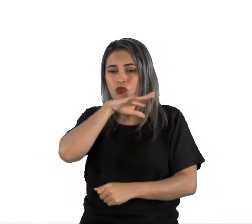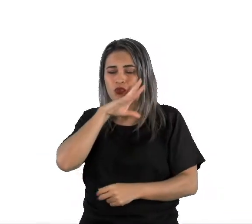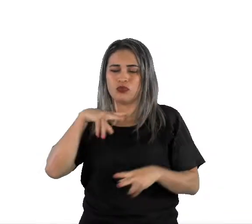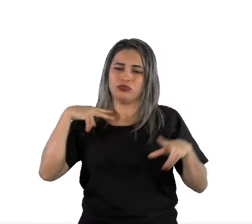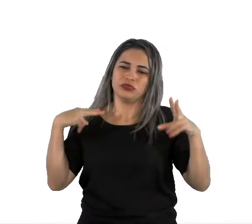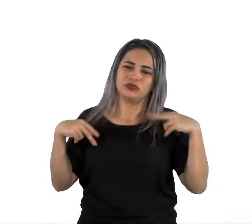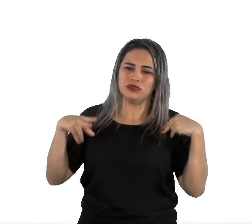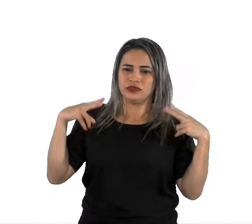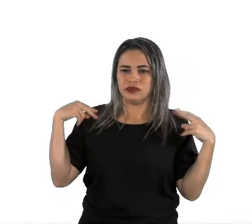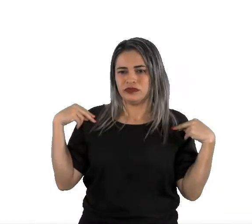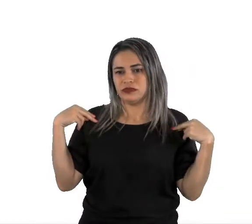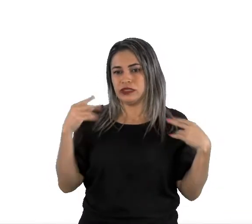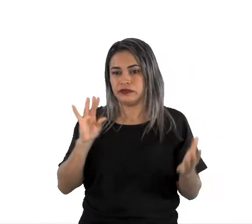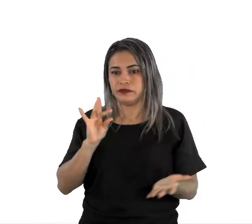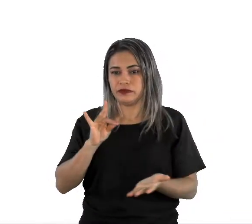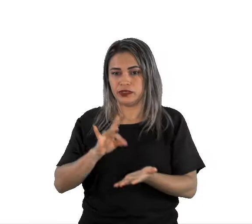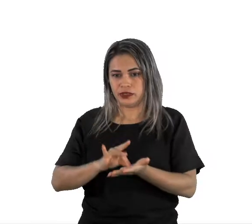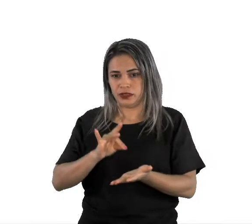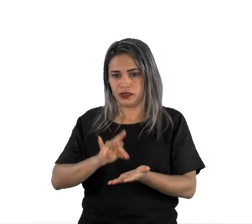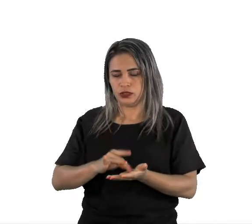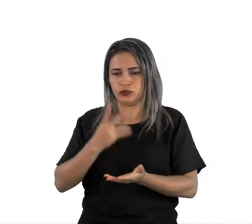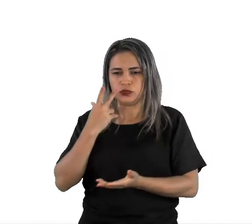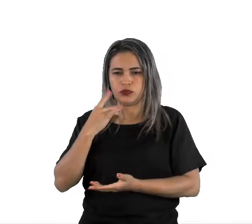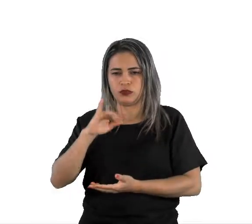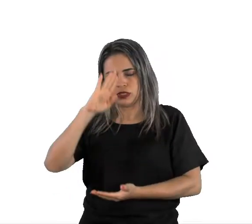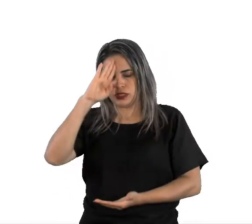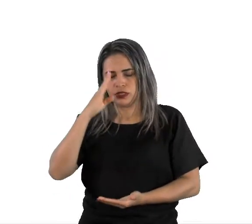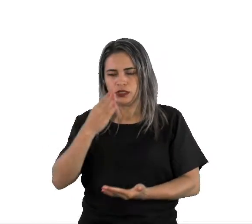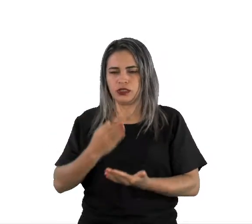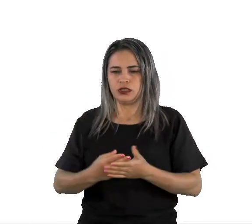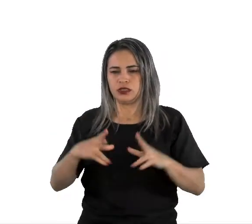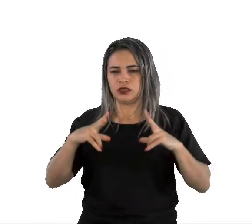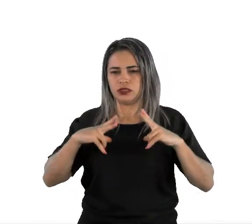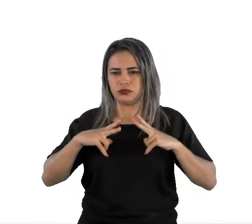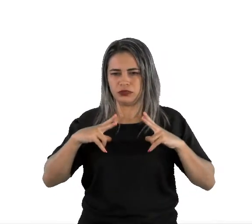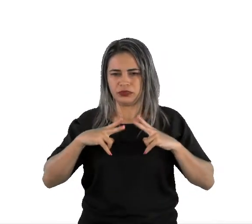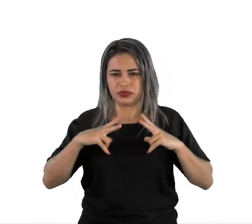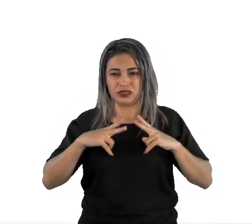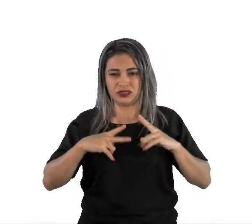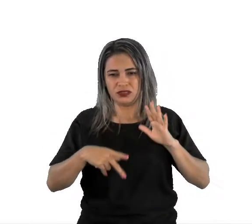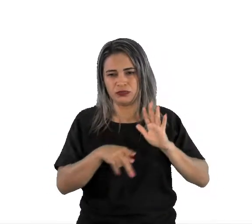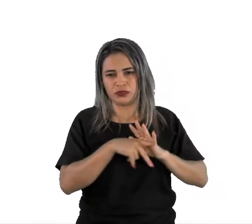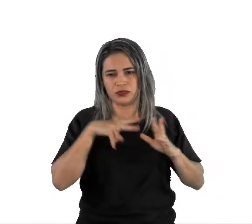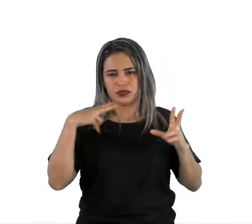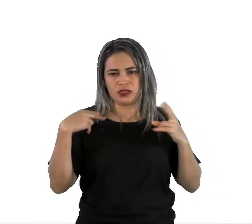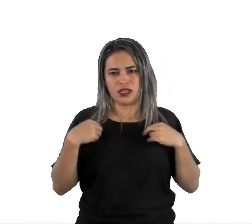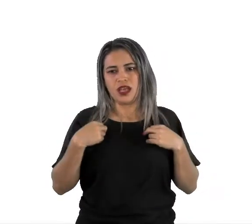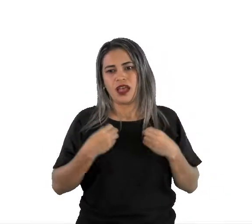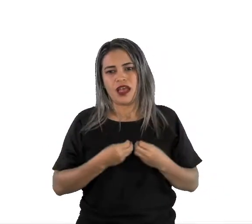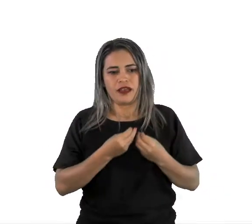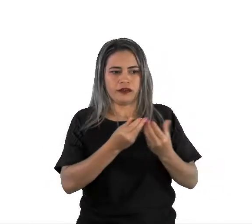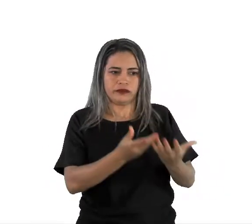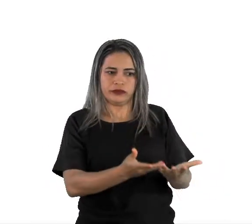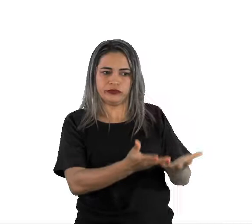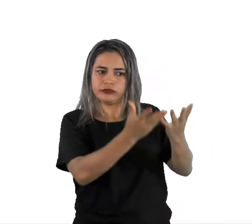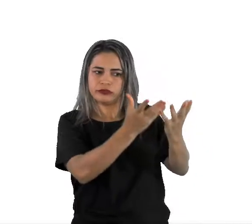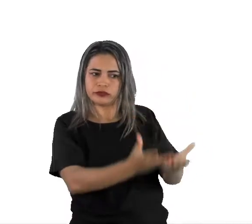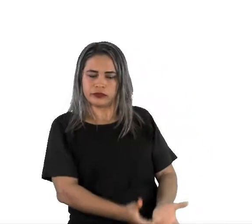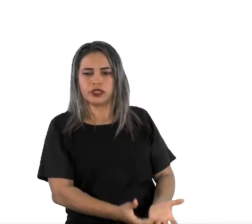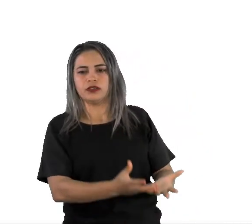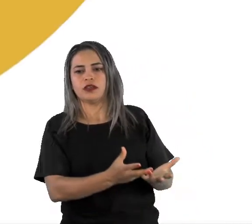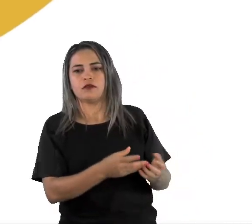Na verdade, muitos pais acreditam que a privacidade deve ser tratada como um privilégio que deve